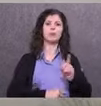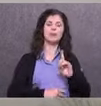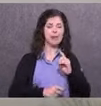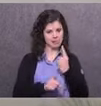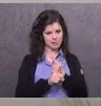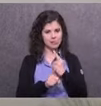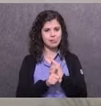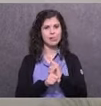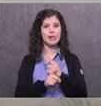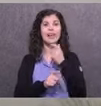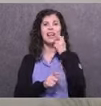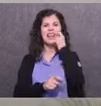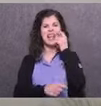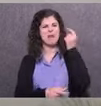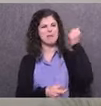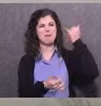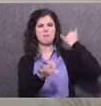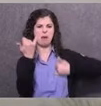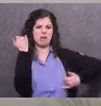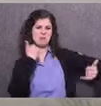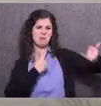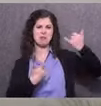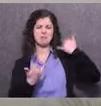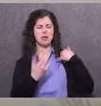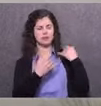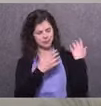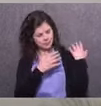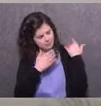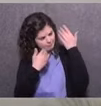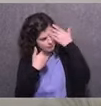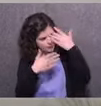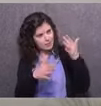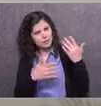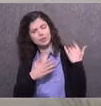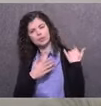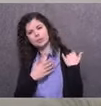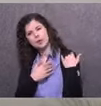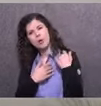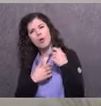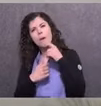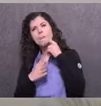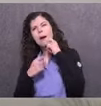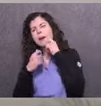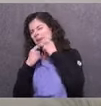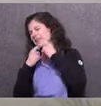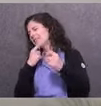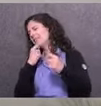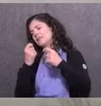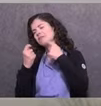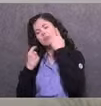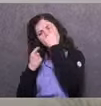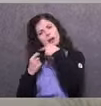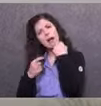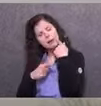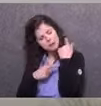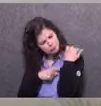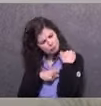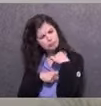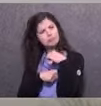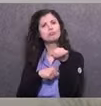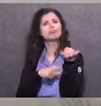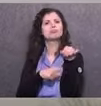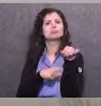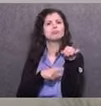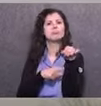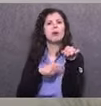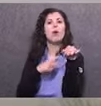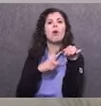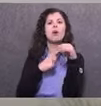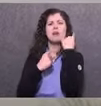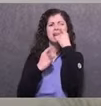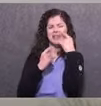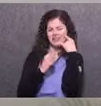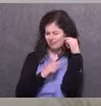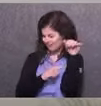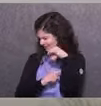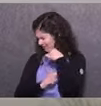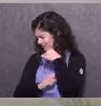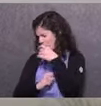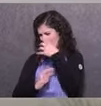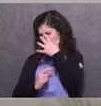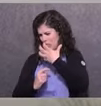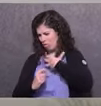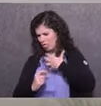àqueles que me batiam e face aos que me arrancavam a barba. Não desviei o meu rosto dos que me insultavam e